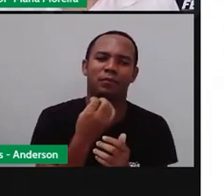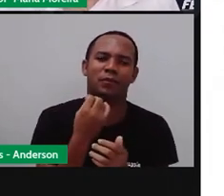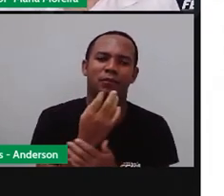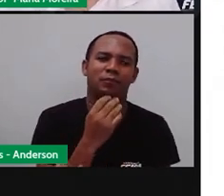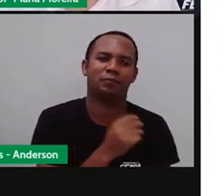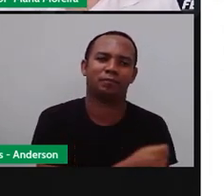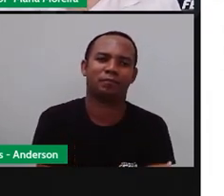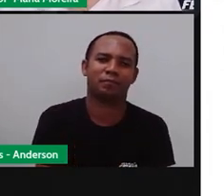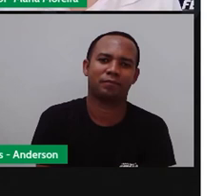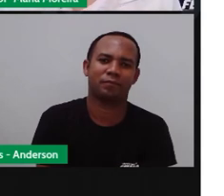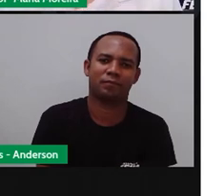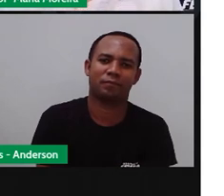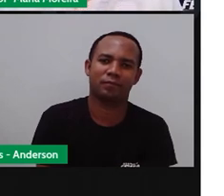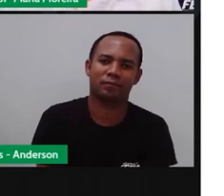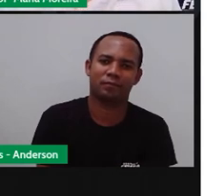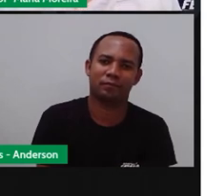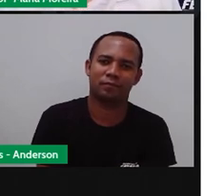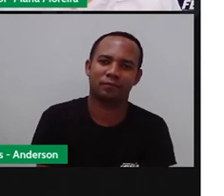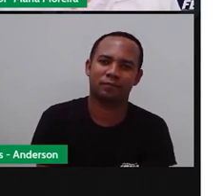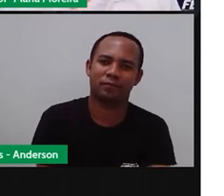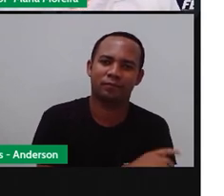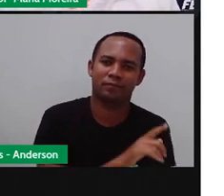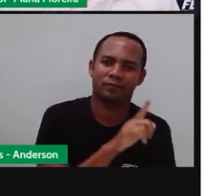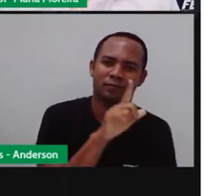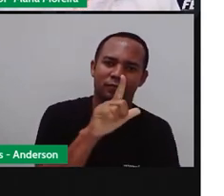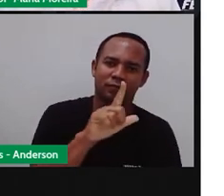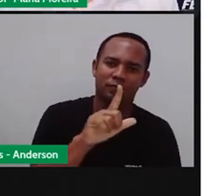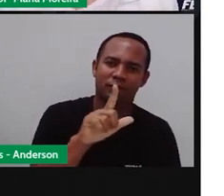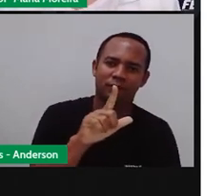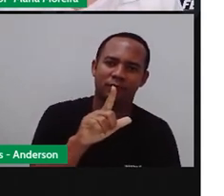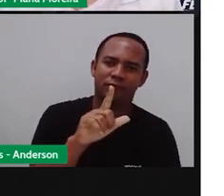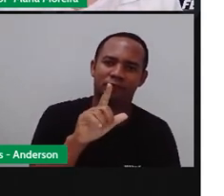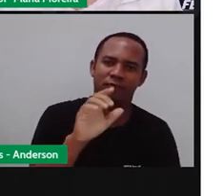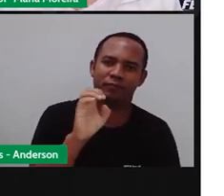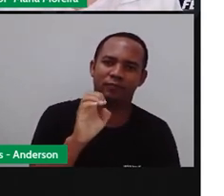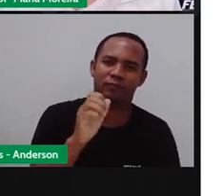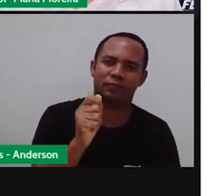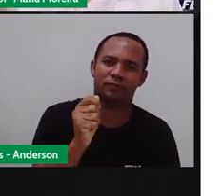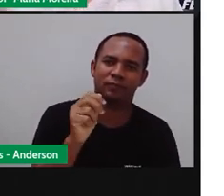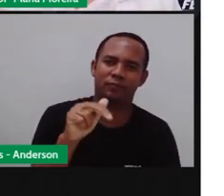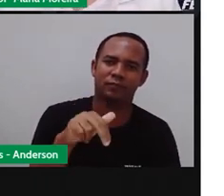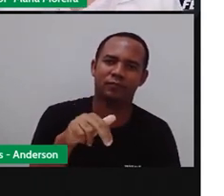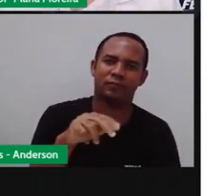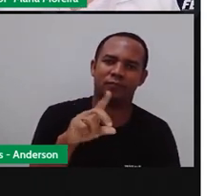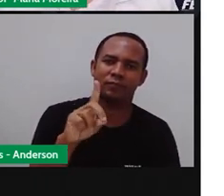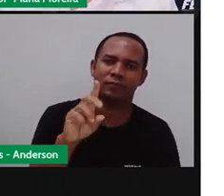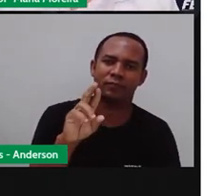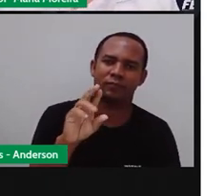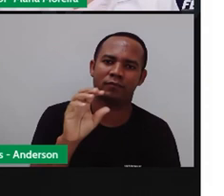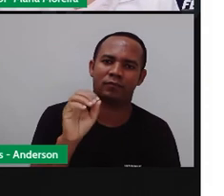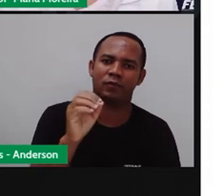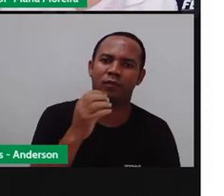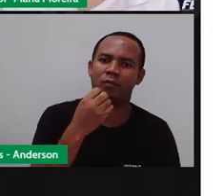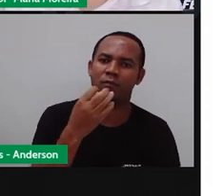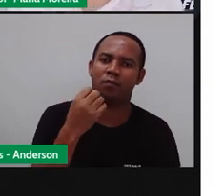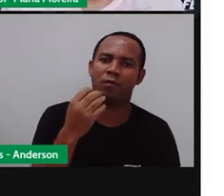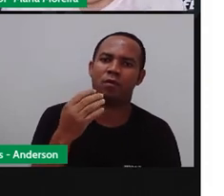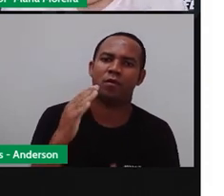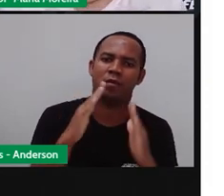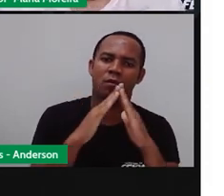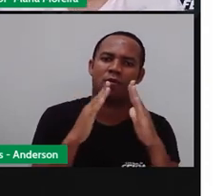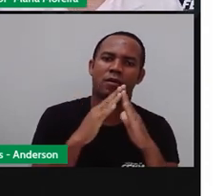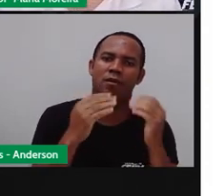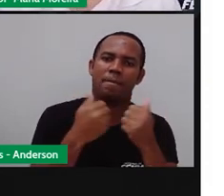estão em casa. Leandro Souza, Leandro sempre está aqui pelas aulas, né? Eu moro no Tomba, pertinho aí